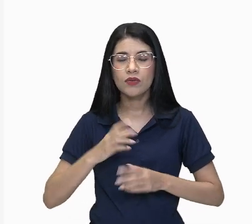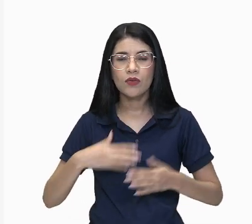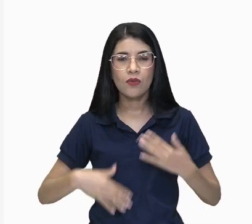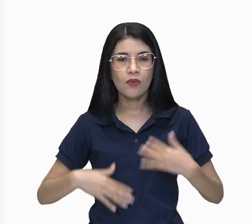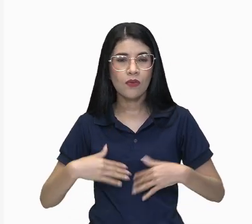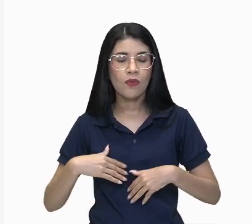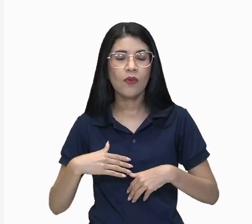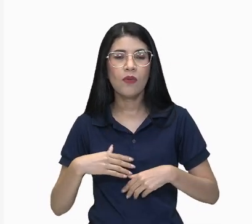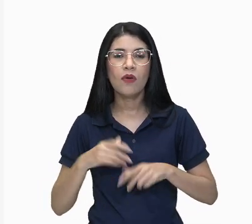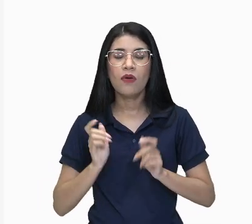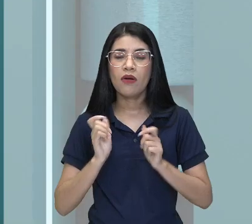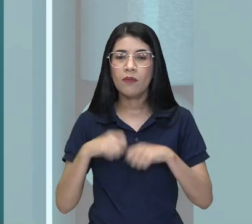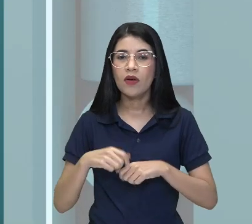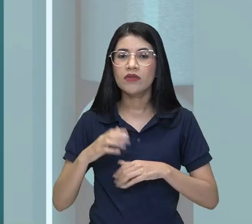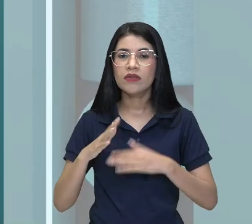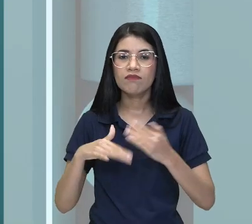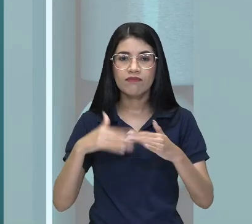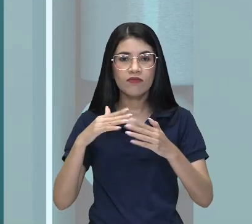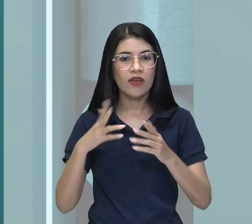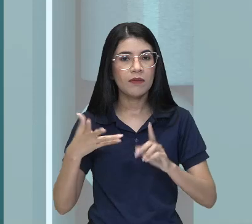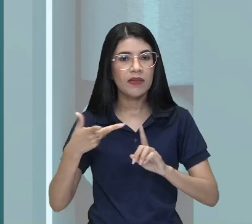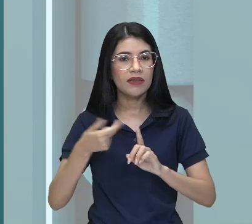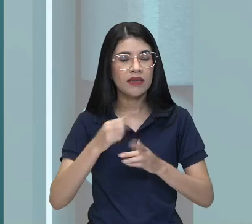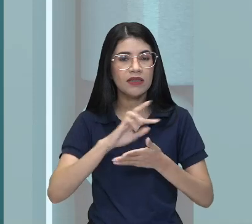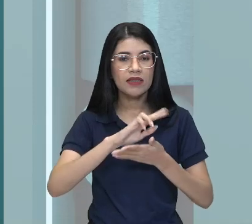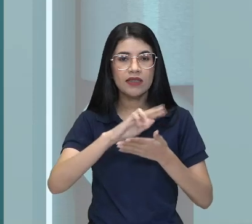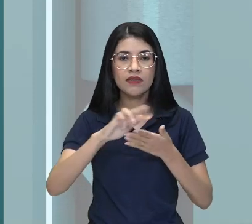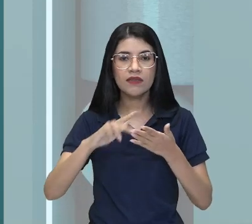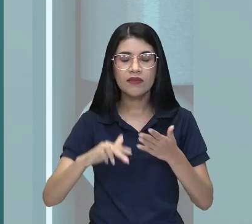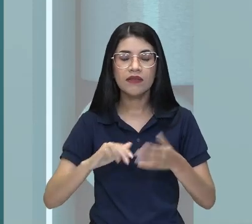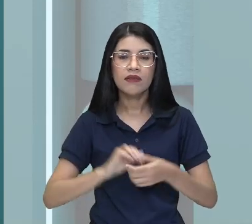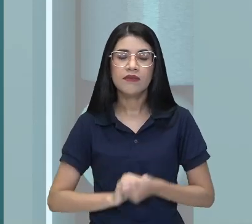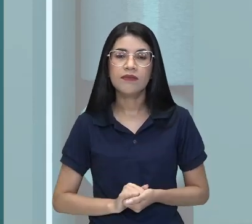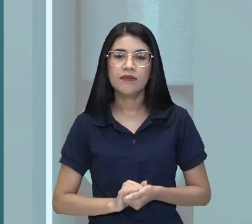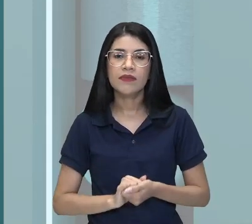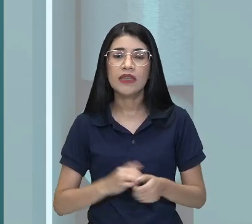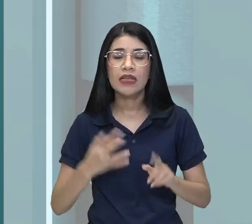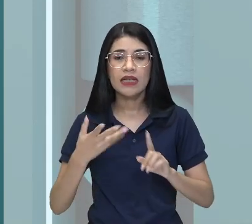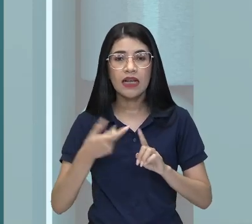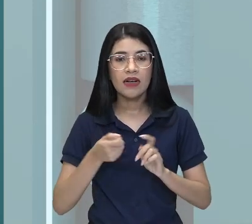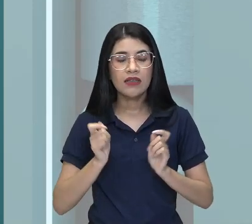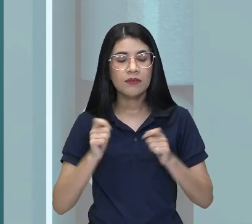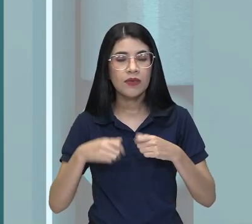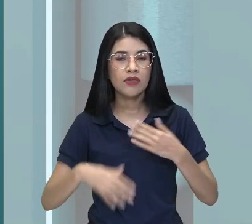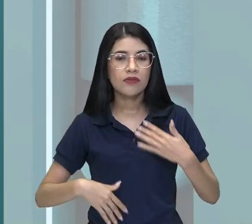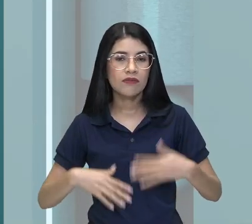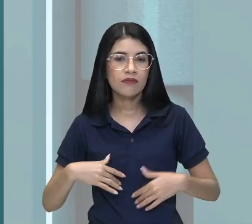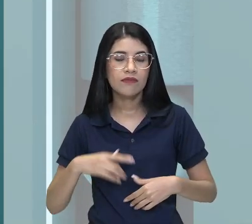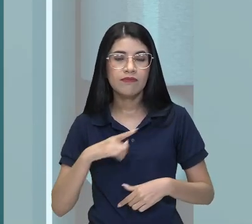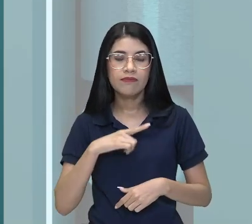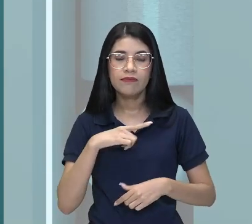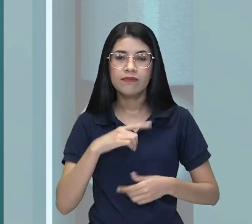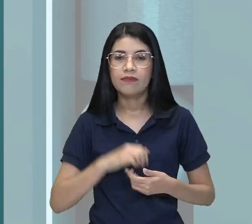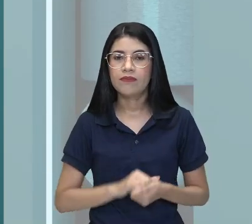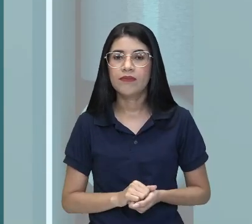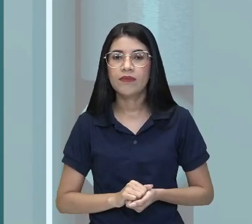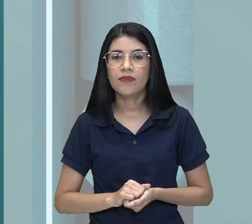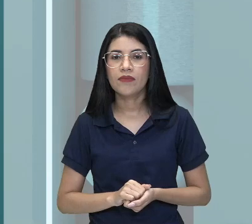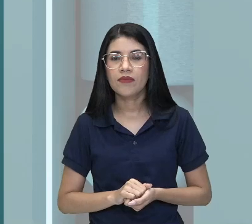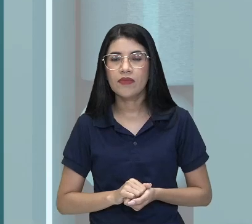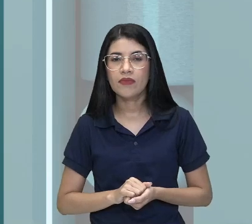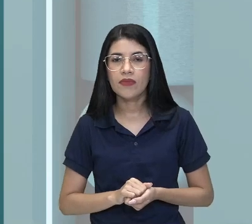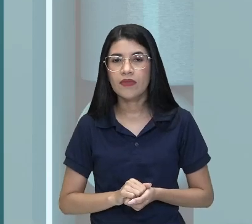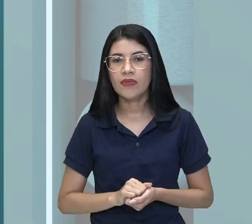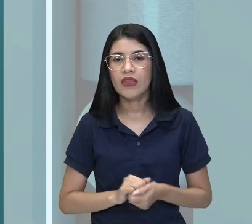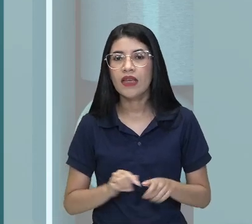quê? As minhas habilidades, né? Essas habilidades que o corpo pode me oferecer. Até mesmo